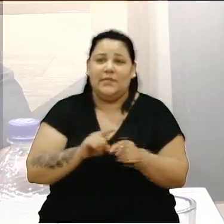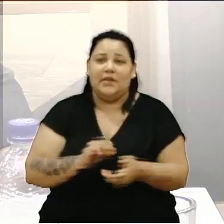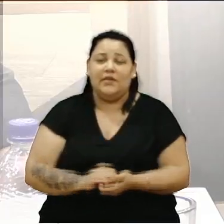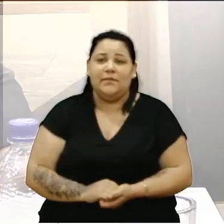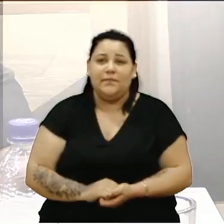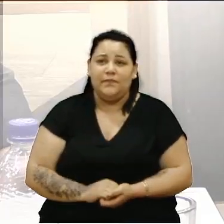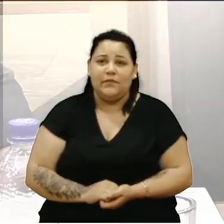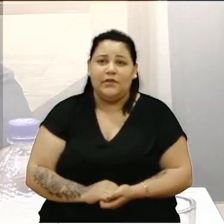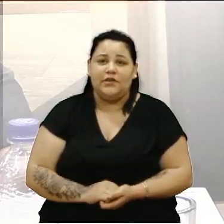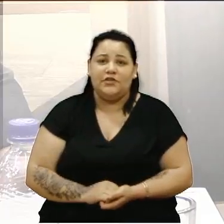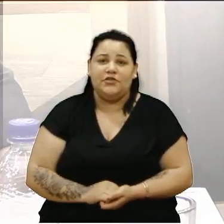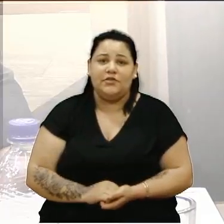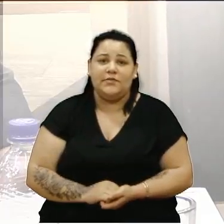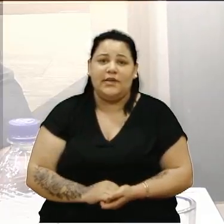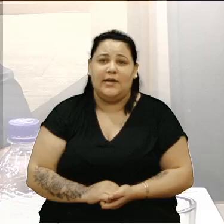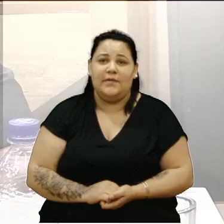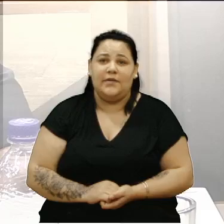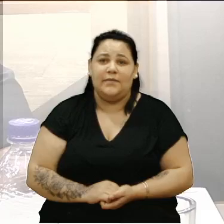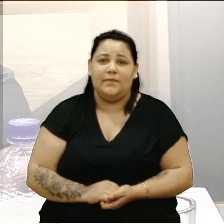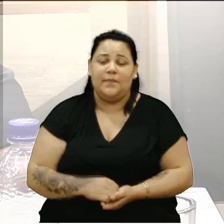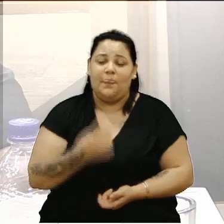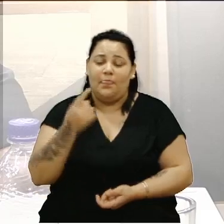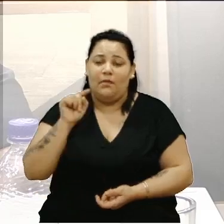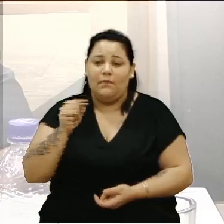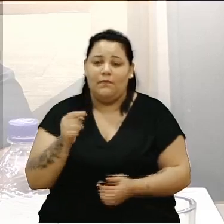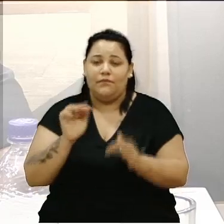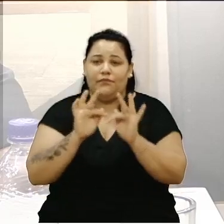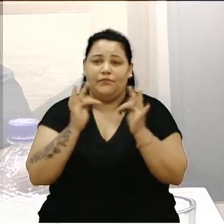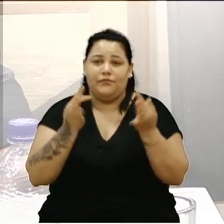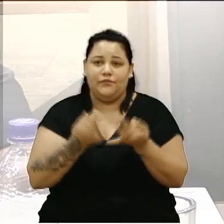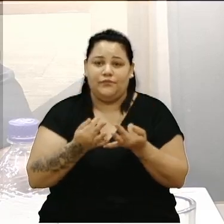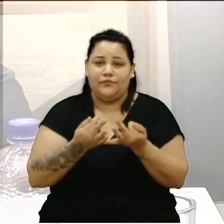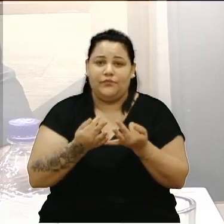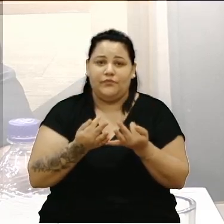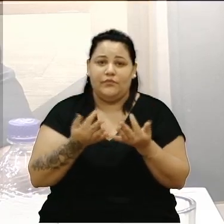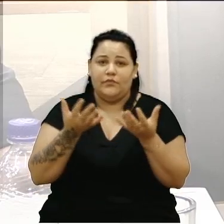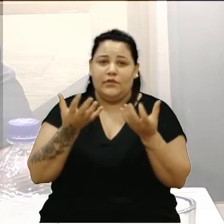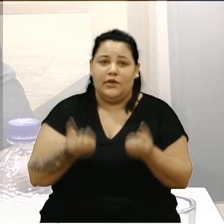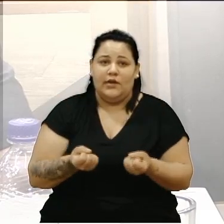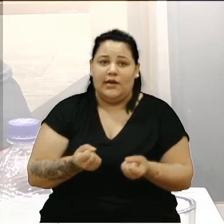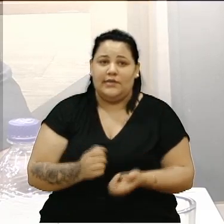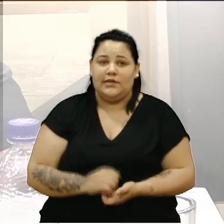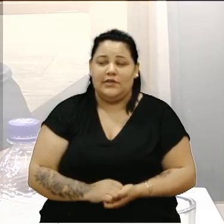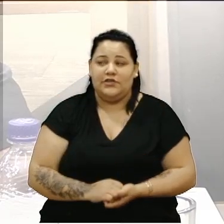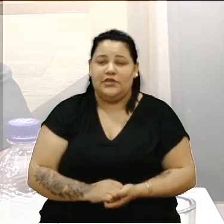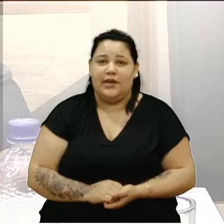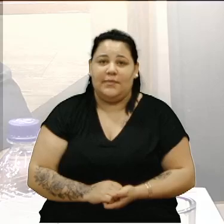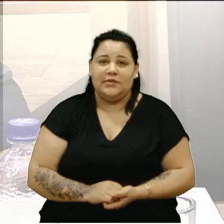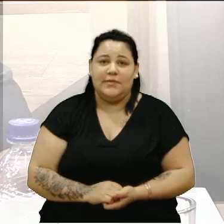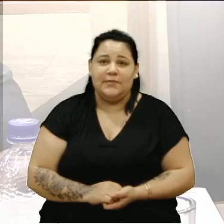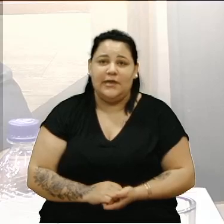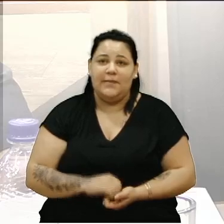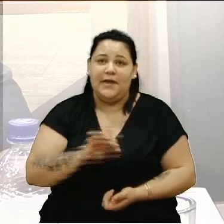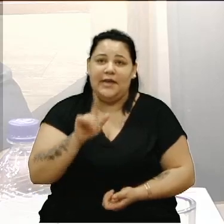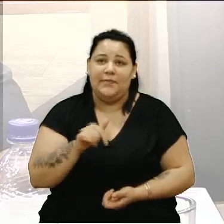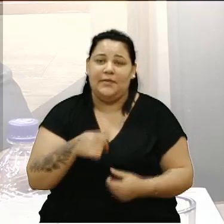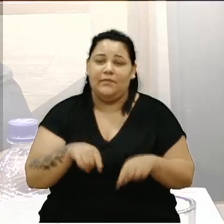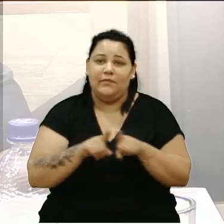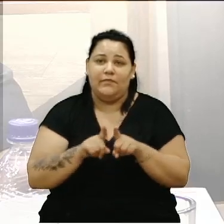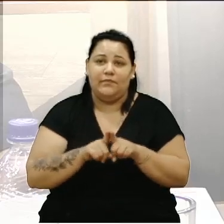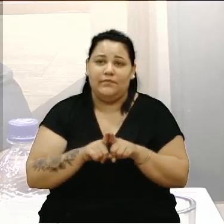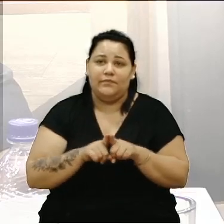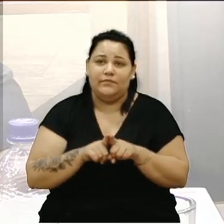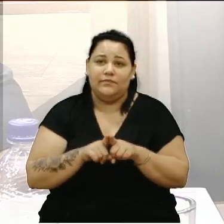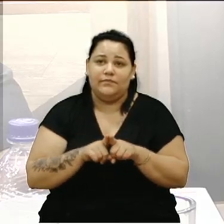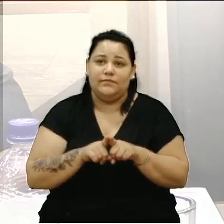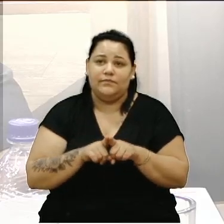Mais de 1.000 famílias serão contempladas, e ouvir as palavras, né, do secretário de Habitação foi muito acalentador, foi